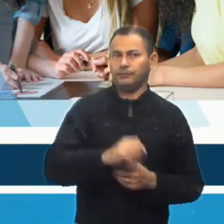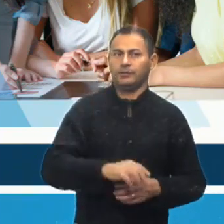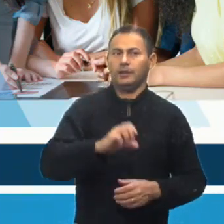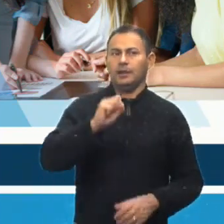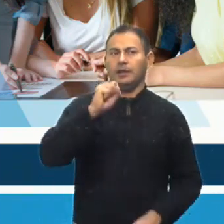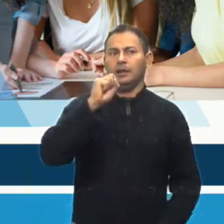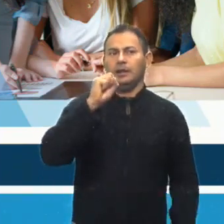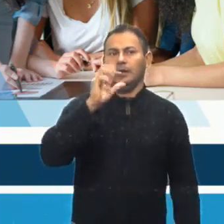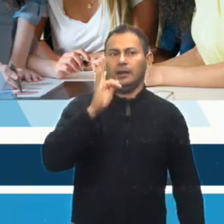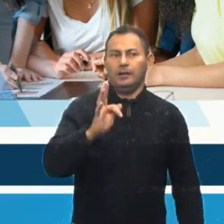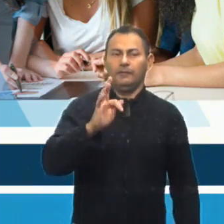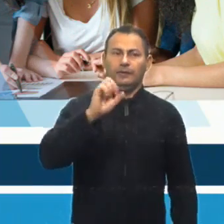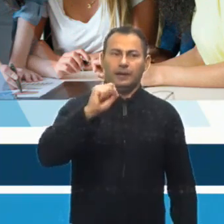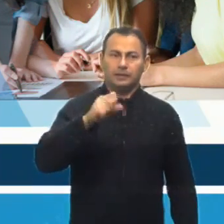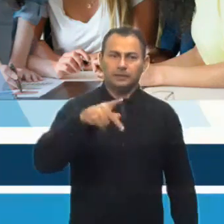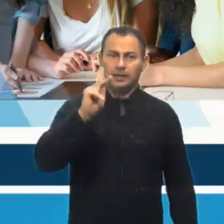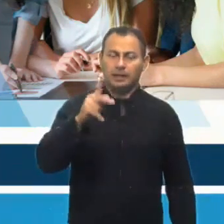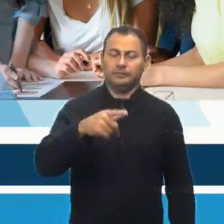FSK.